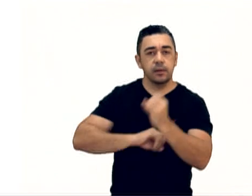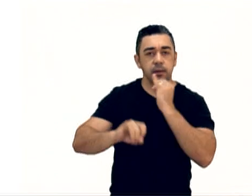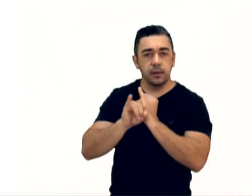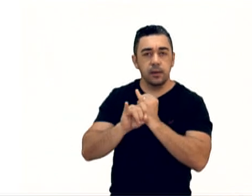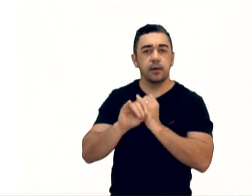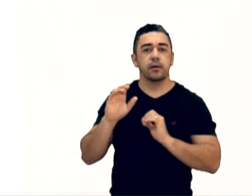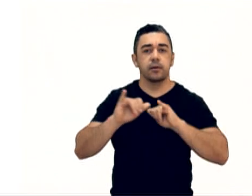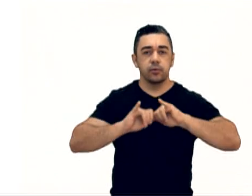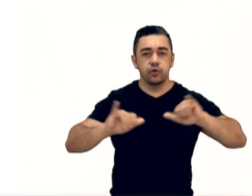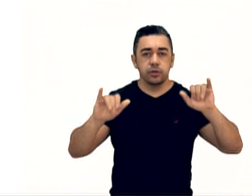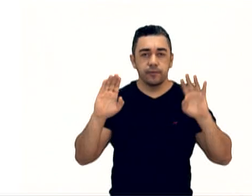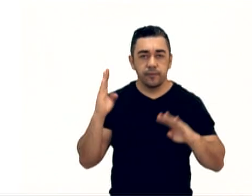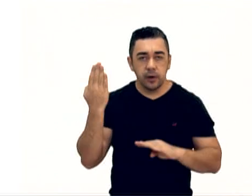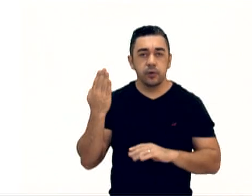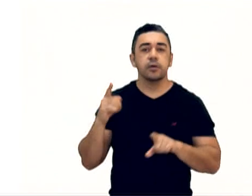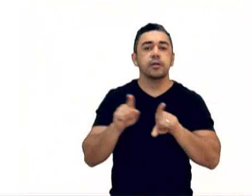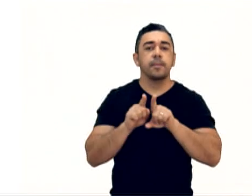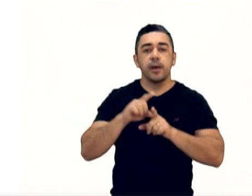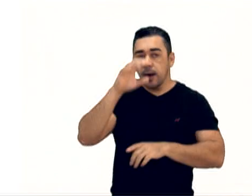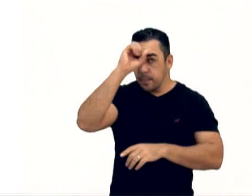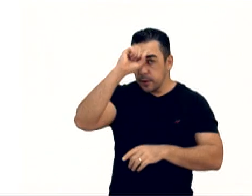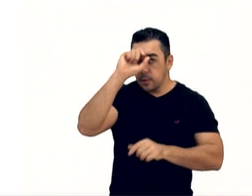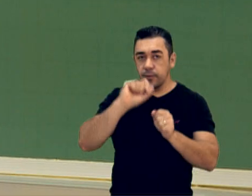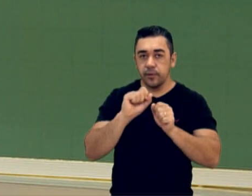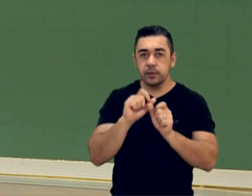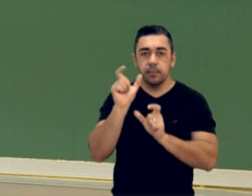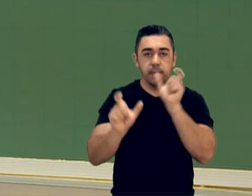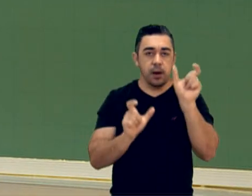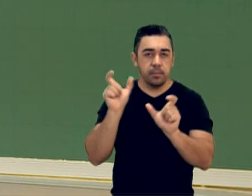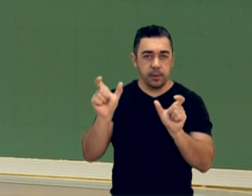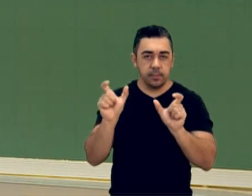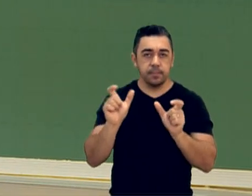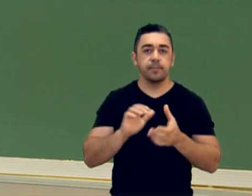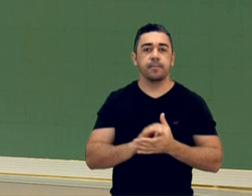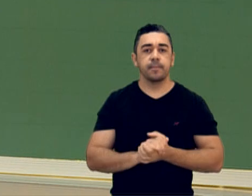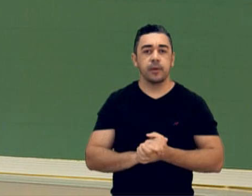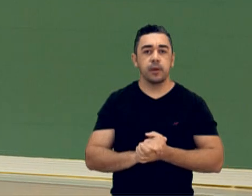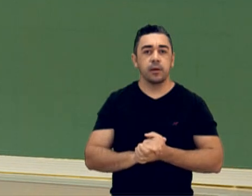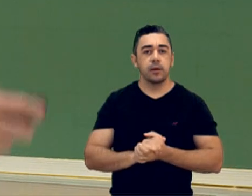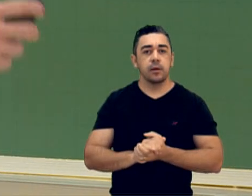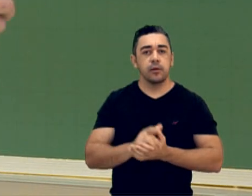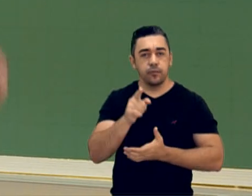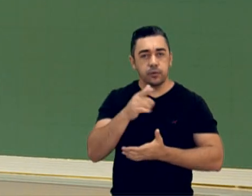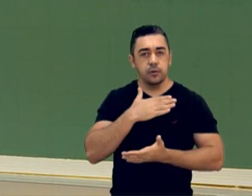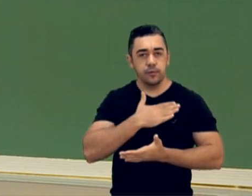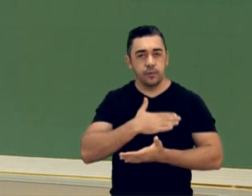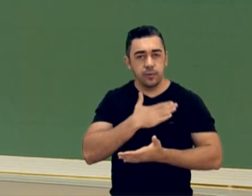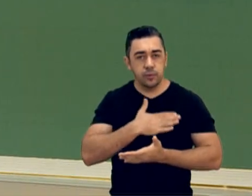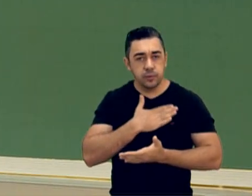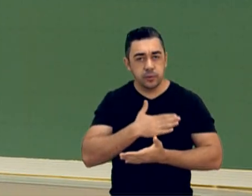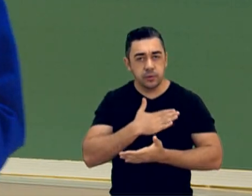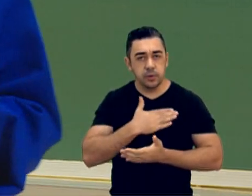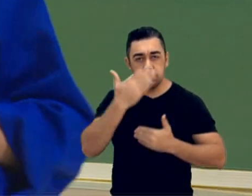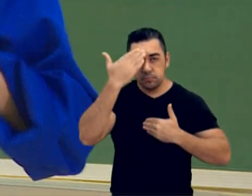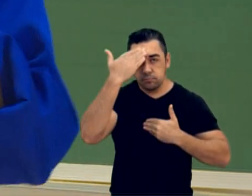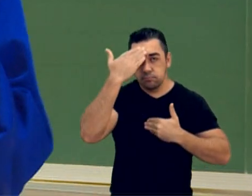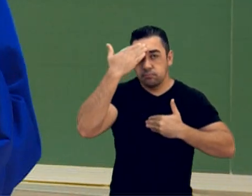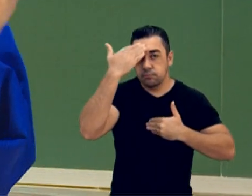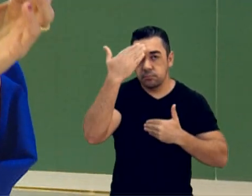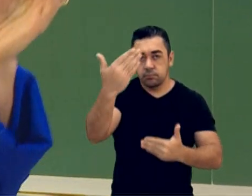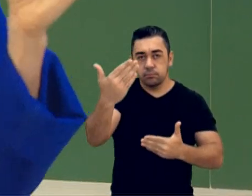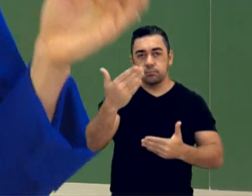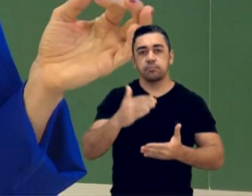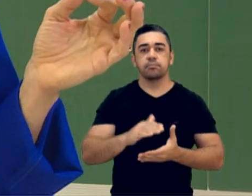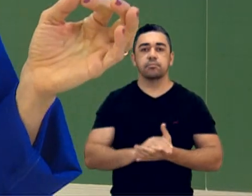modal verb e aprendemos a fazer um mind map. Ok? Espero que vocês tenham gostado. Thank you so much. See